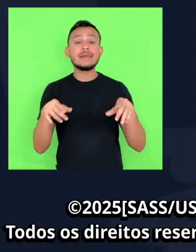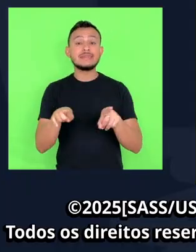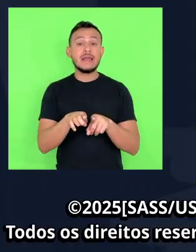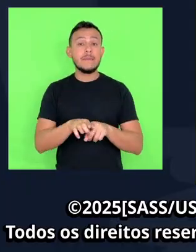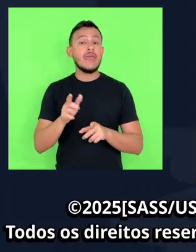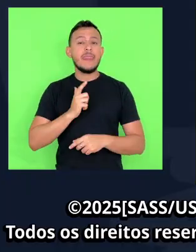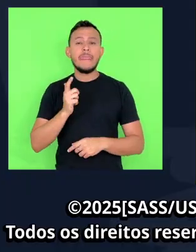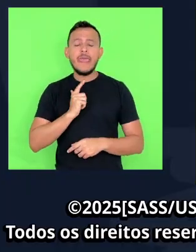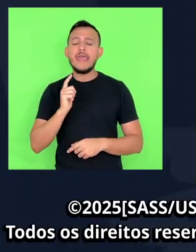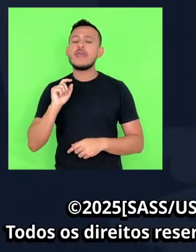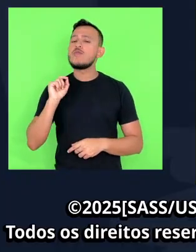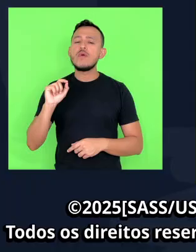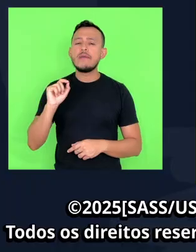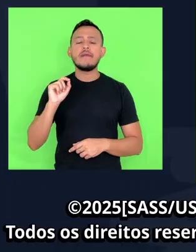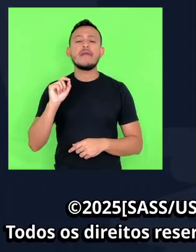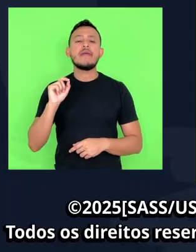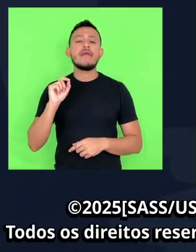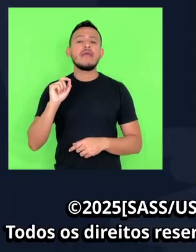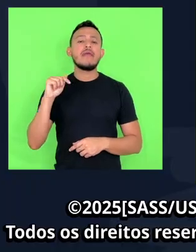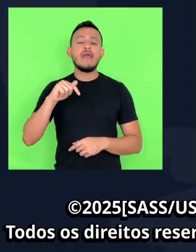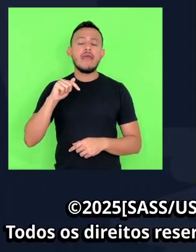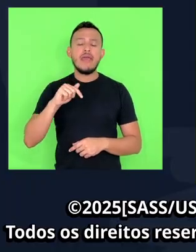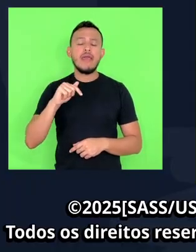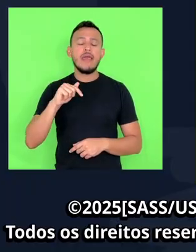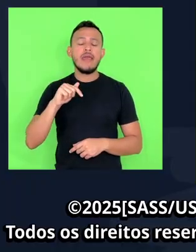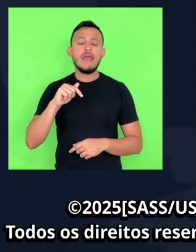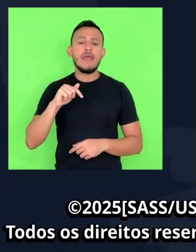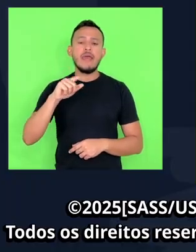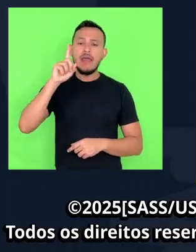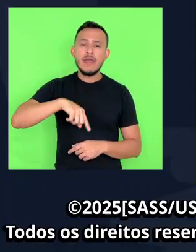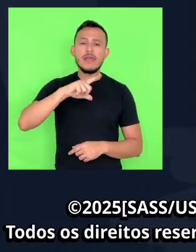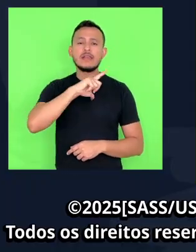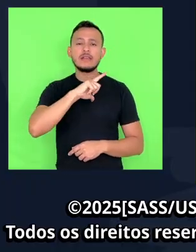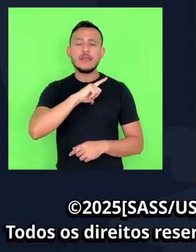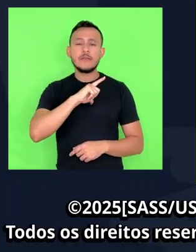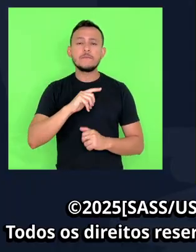tem uma elevada morbidade, ou seja, também causam essas